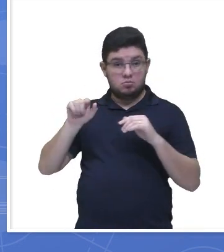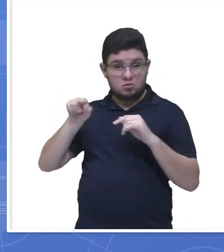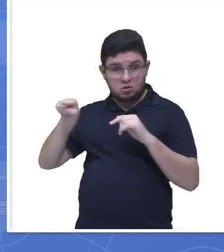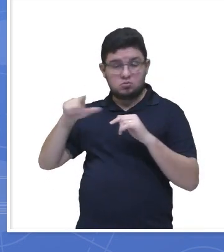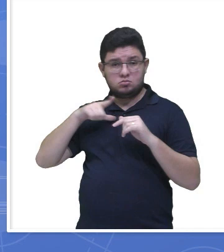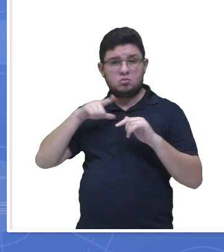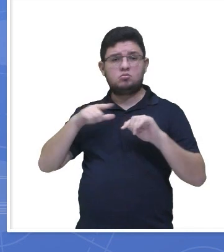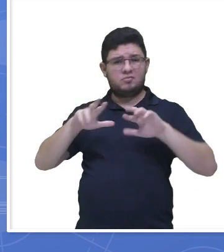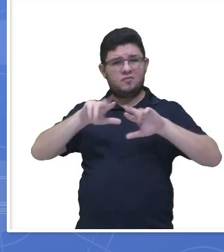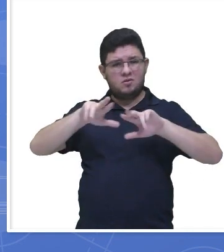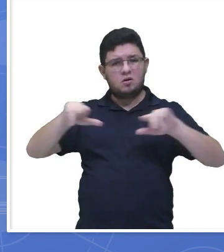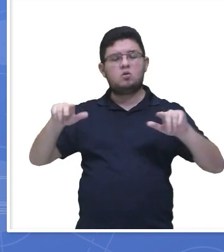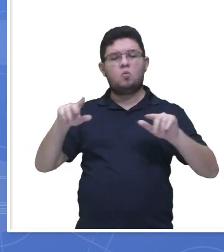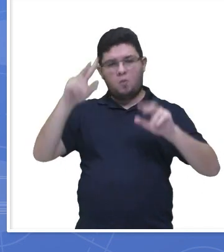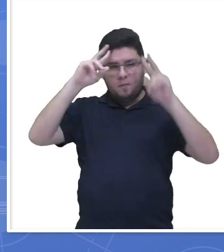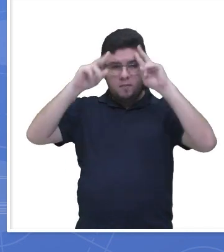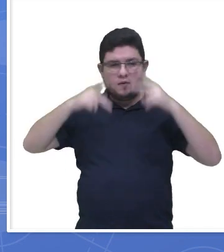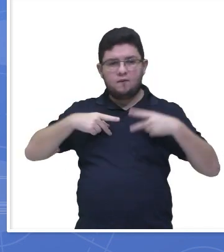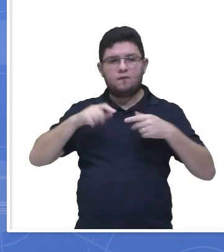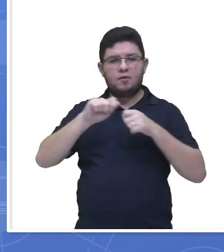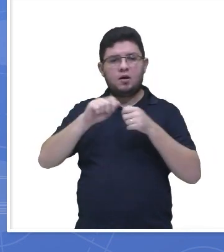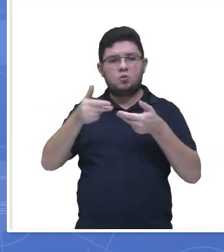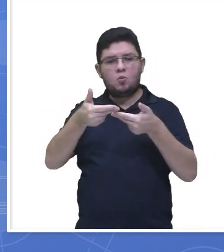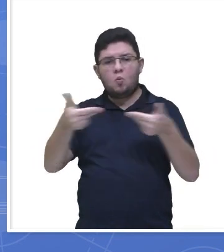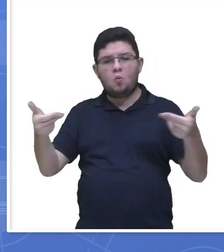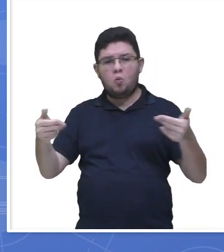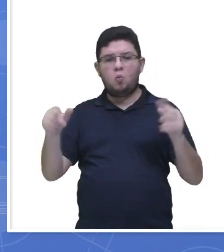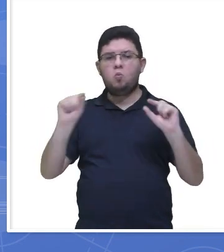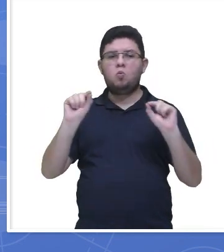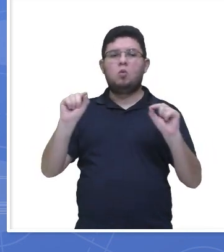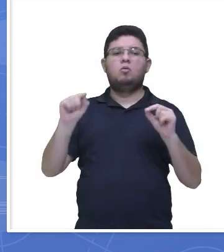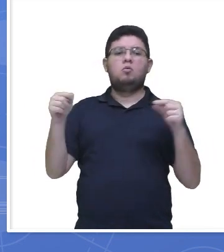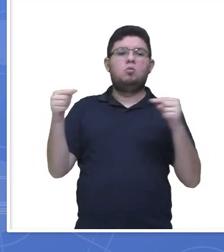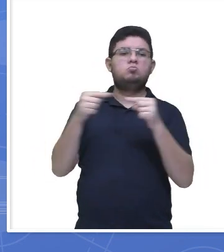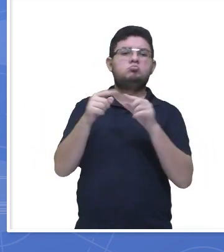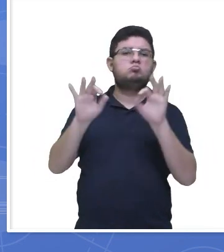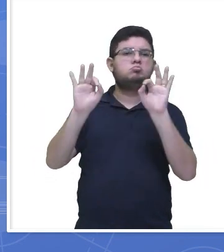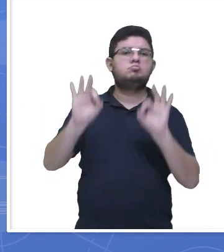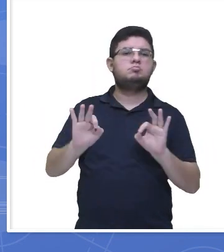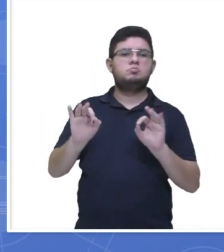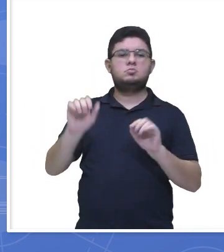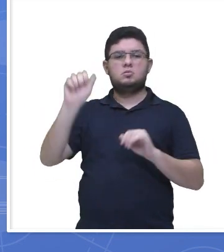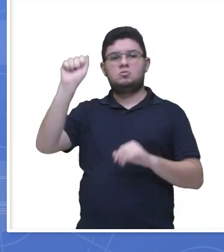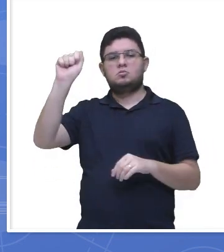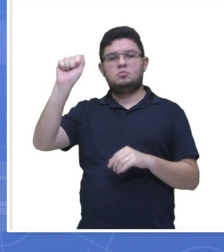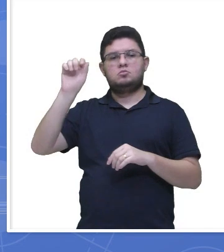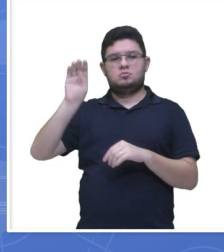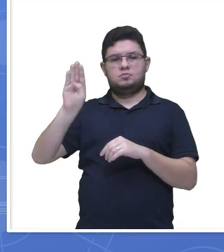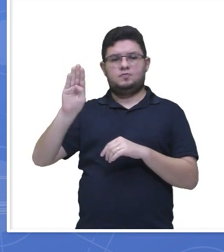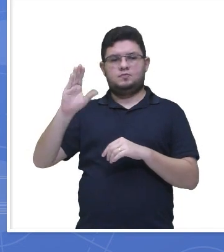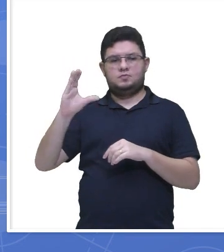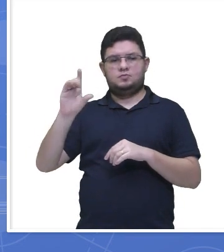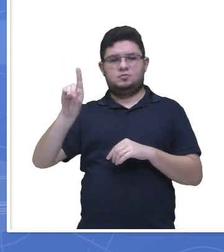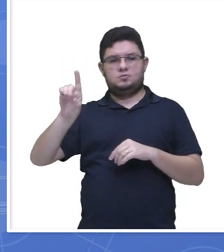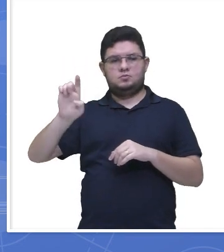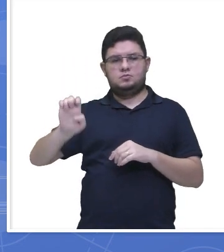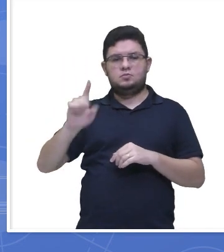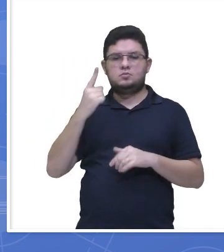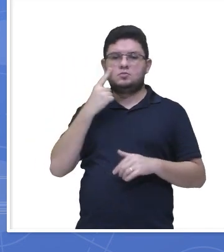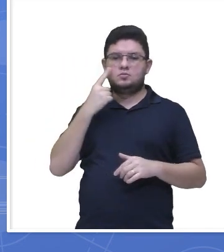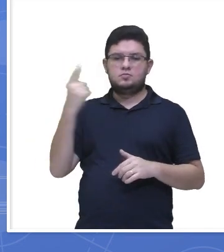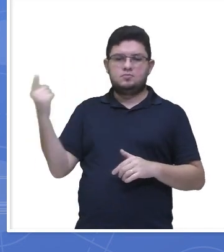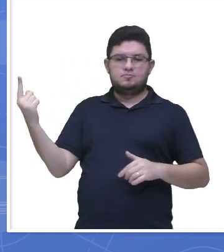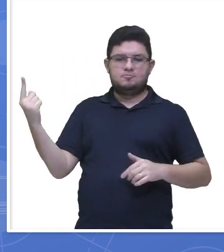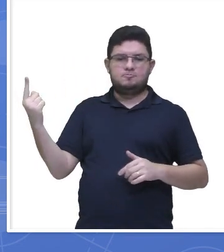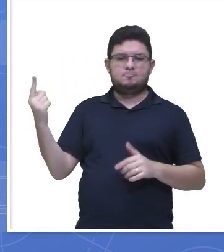as opções. Variation in Earth's orbit. Daí na letra B nós temos cyclical